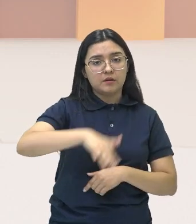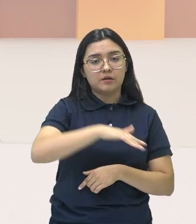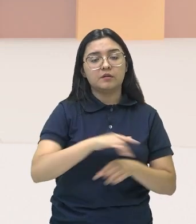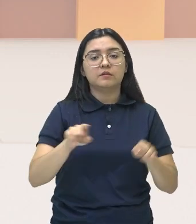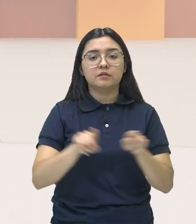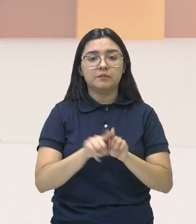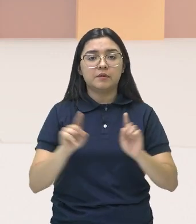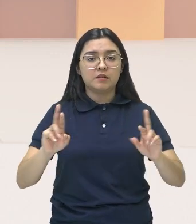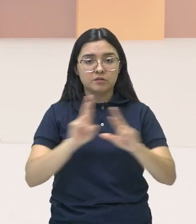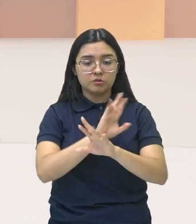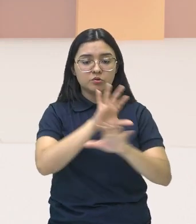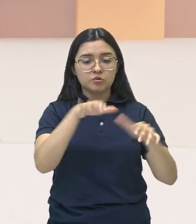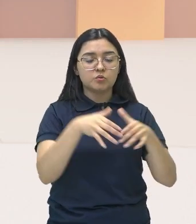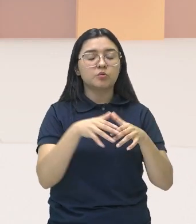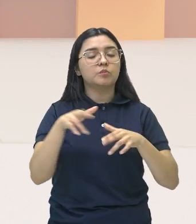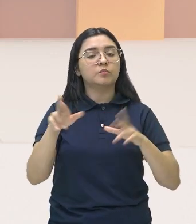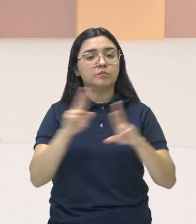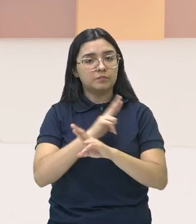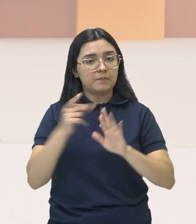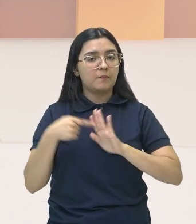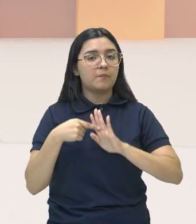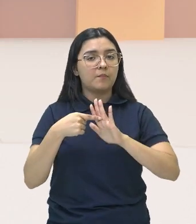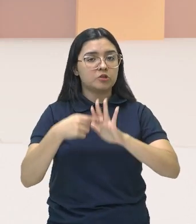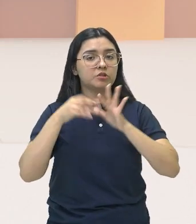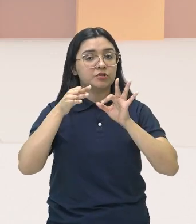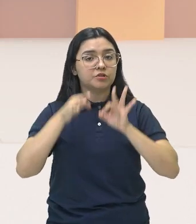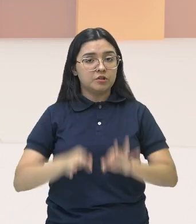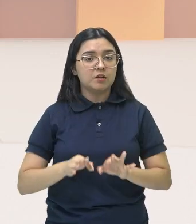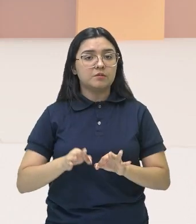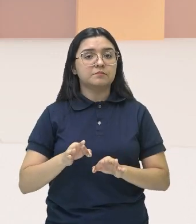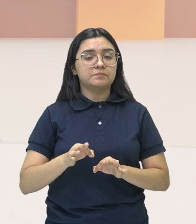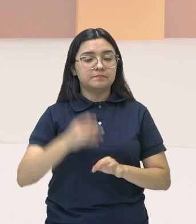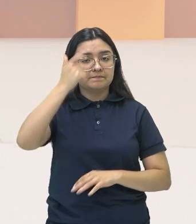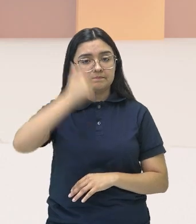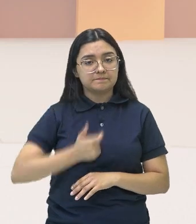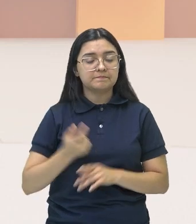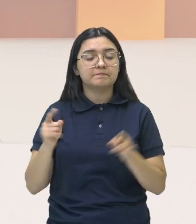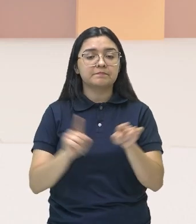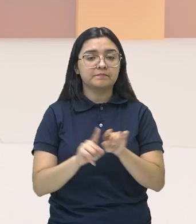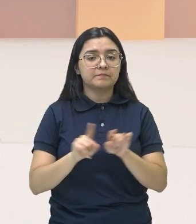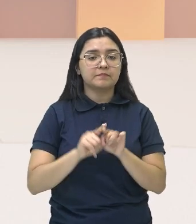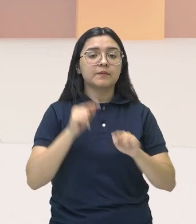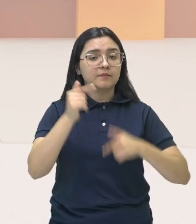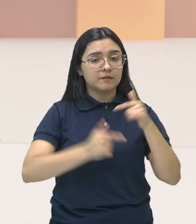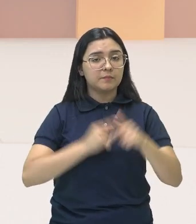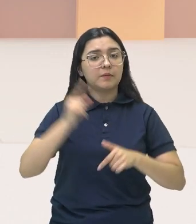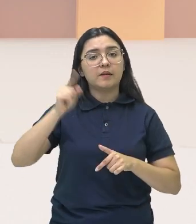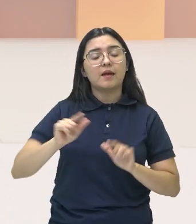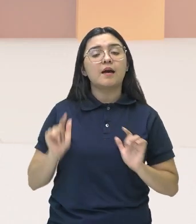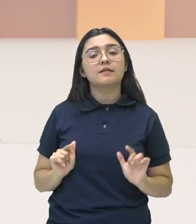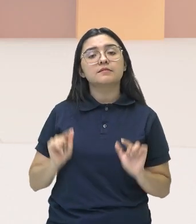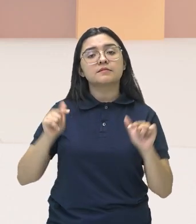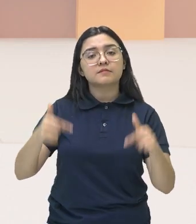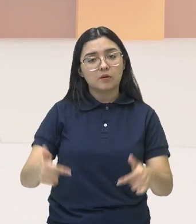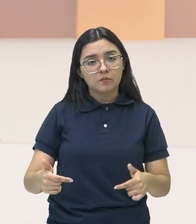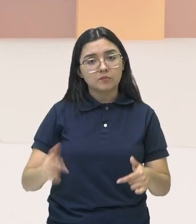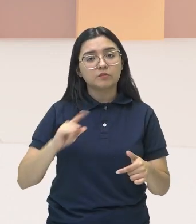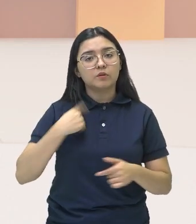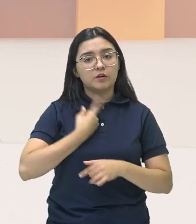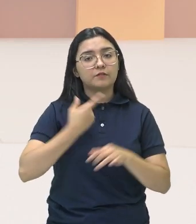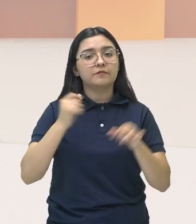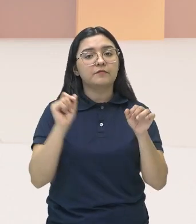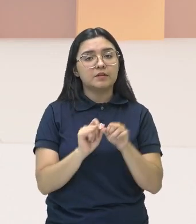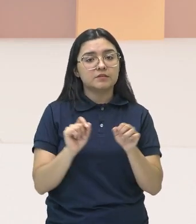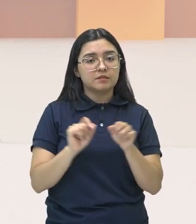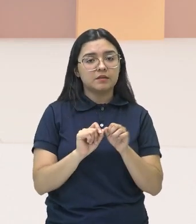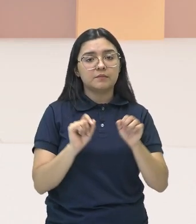de classe, é que aparece essa dignidade aí, né? E o trabalho é apenas essa ação que nós conduzimos